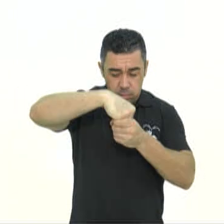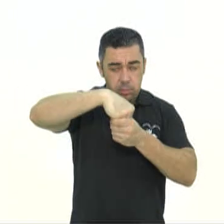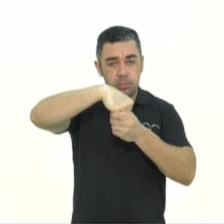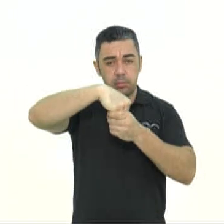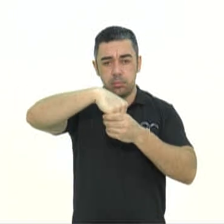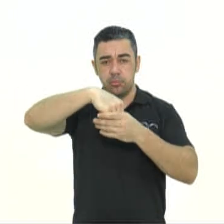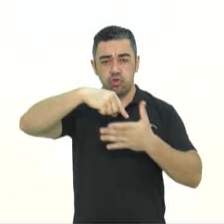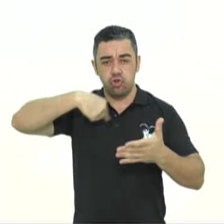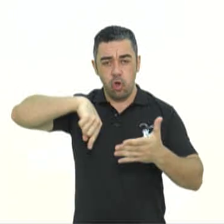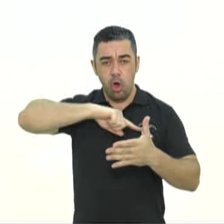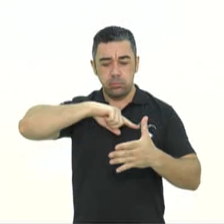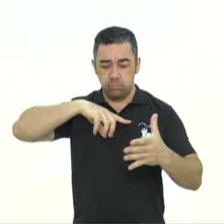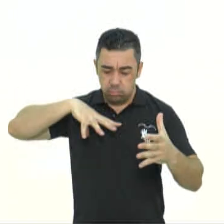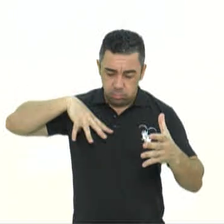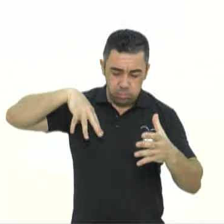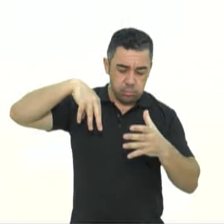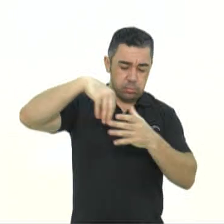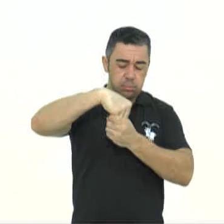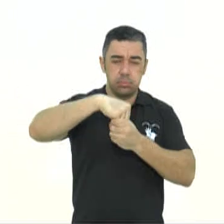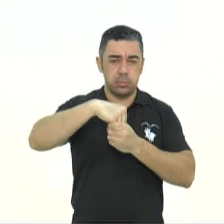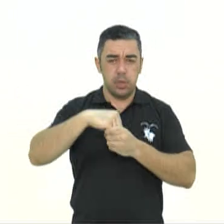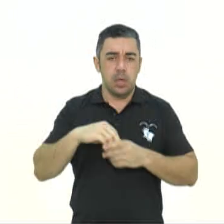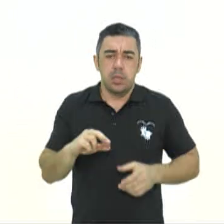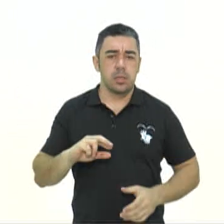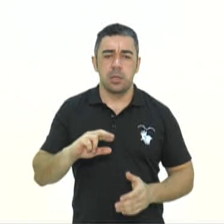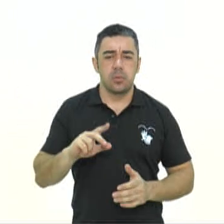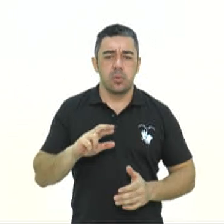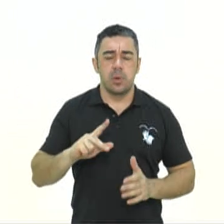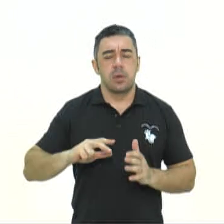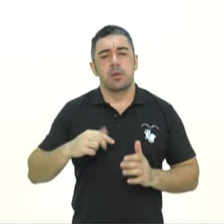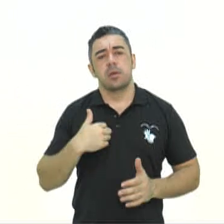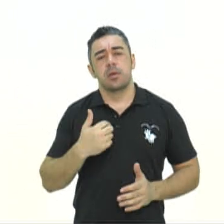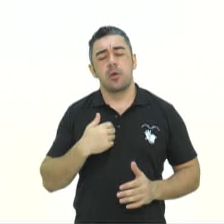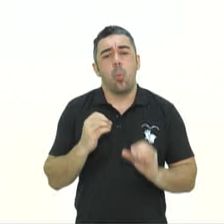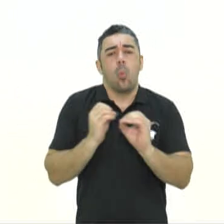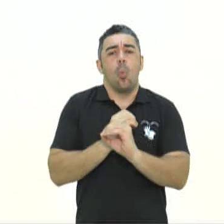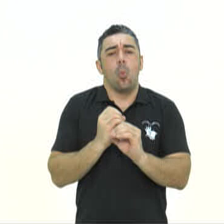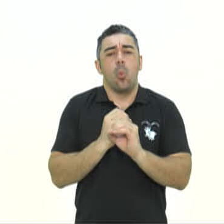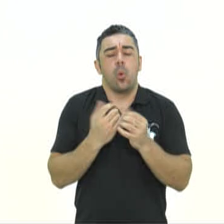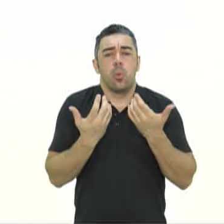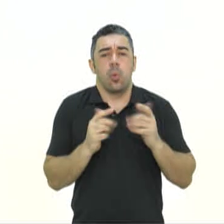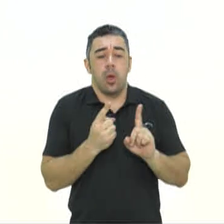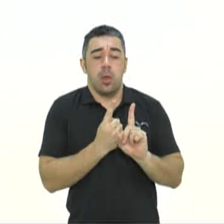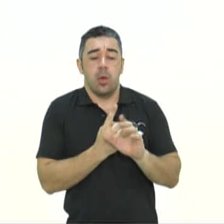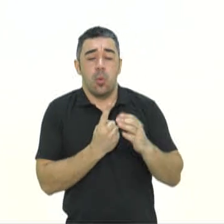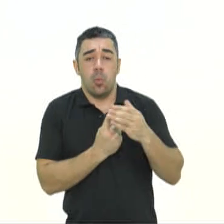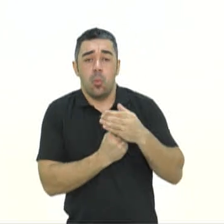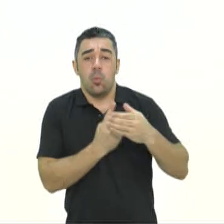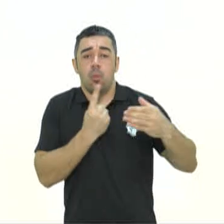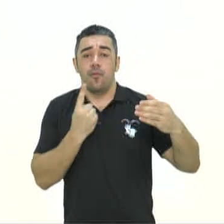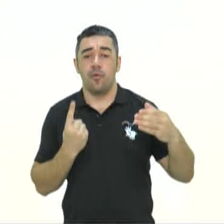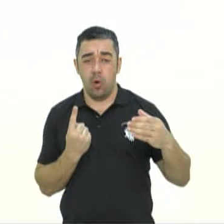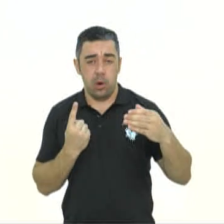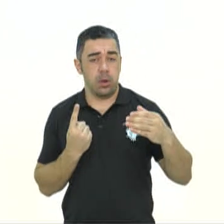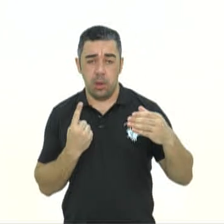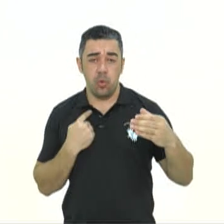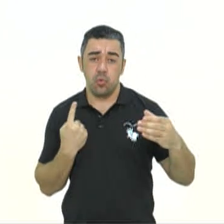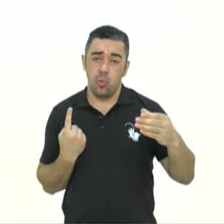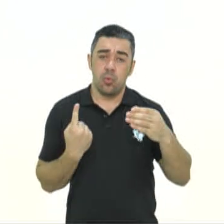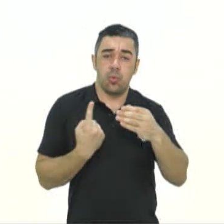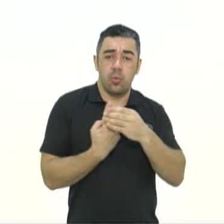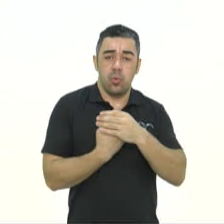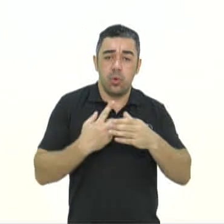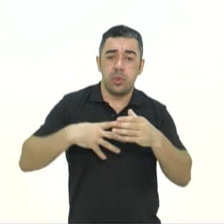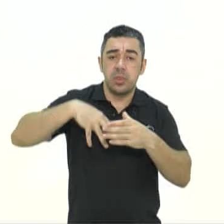neutralidade, uma vez que a pessoa que profere a frase se posiciona para mostrar uma opinião sua, ainda